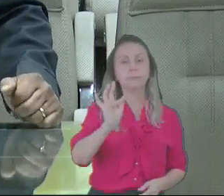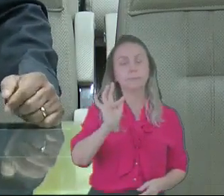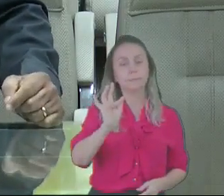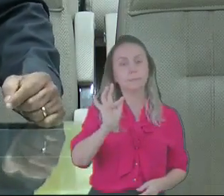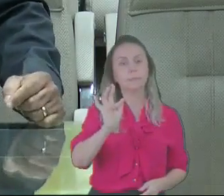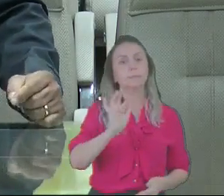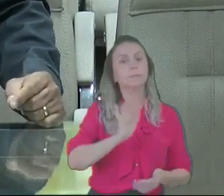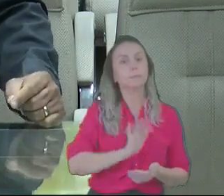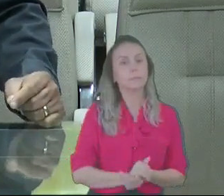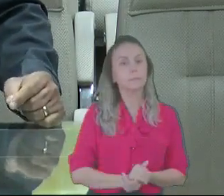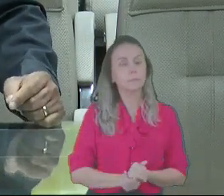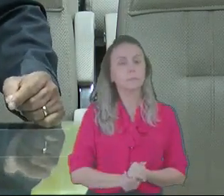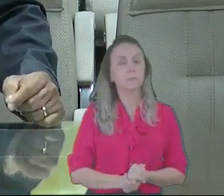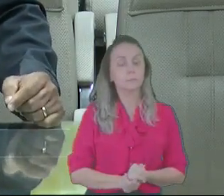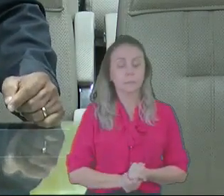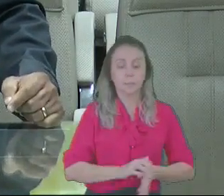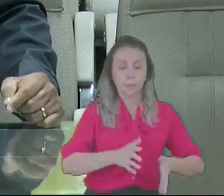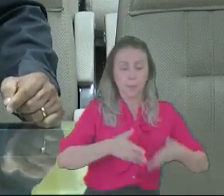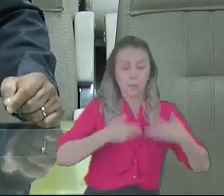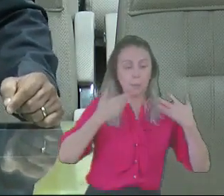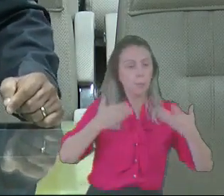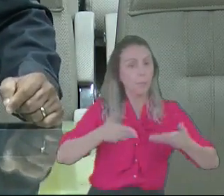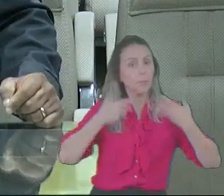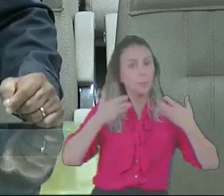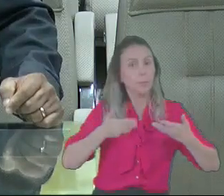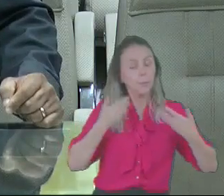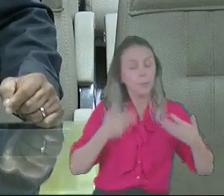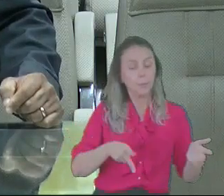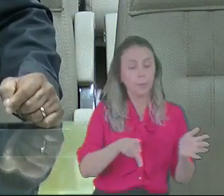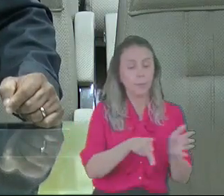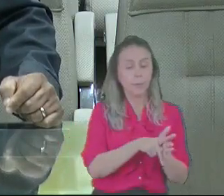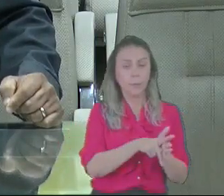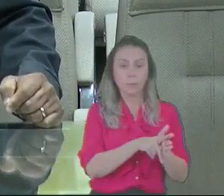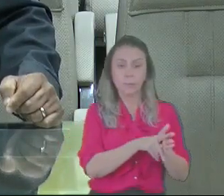é levado pelas motivações da época